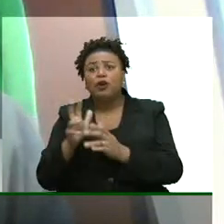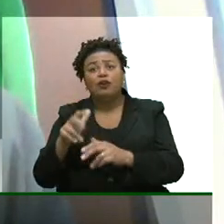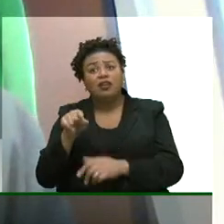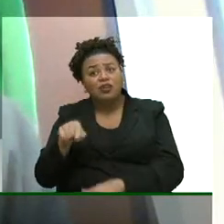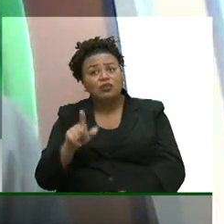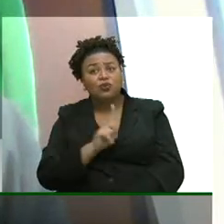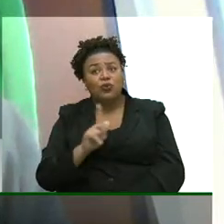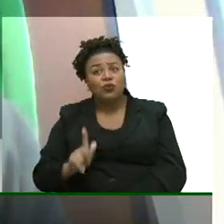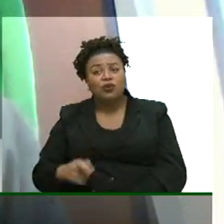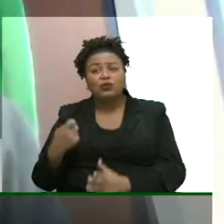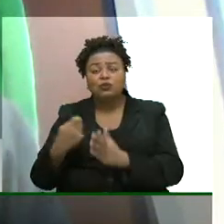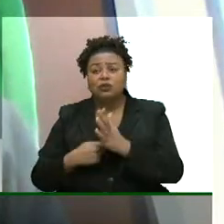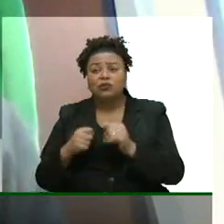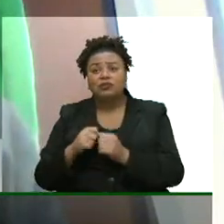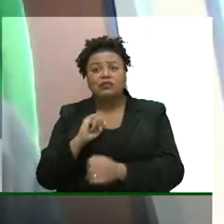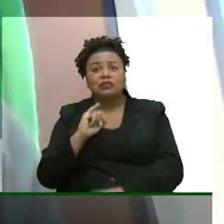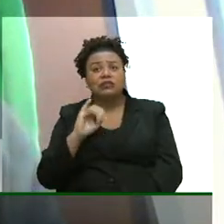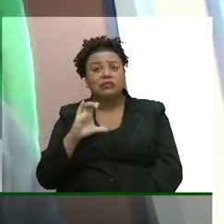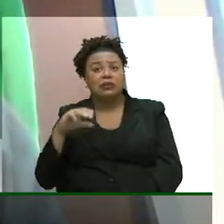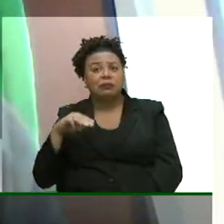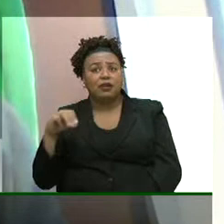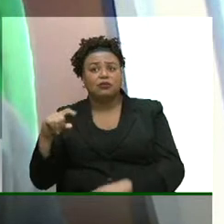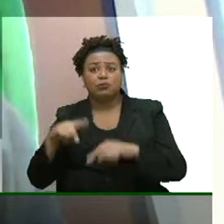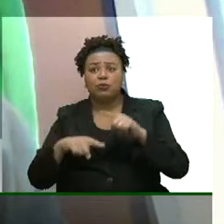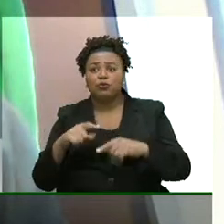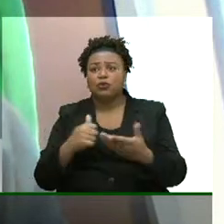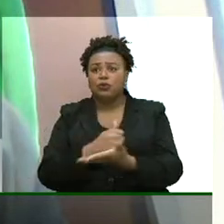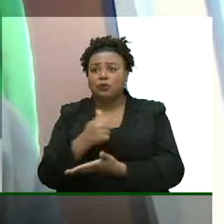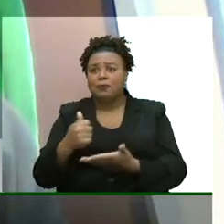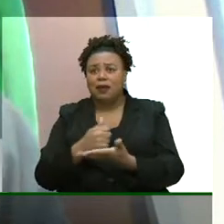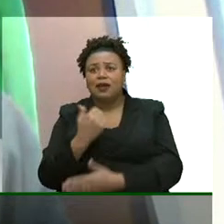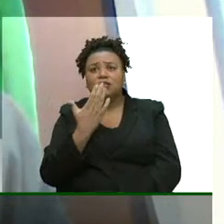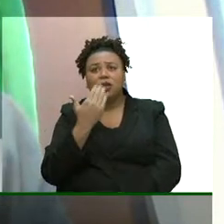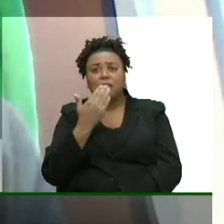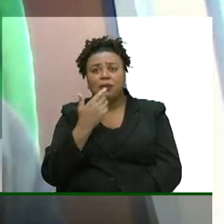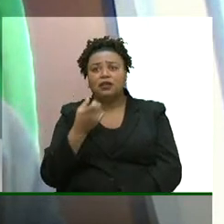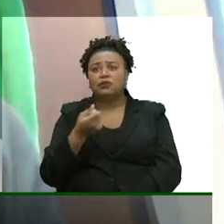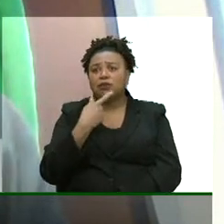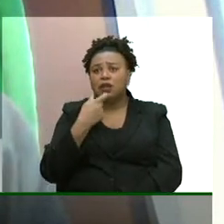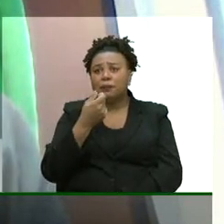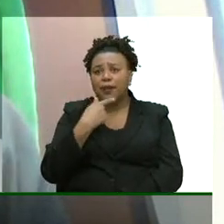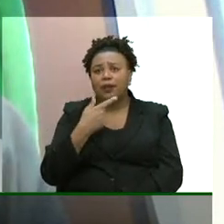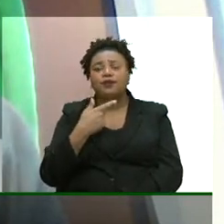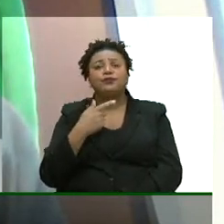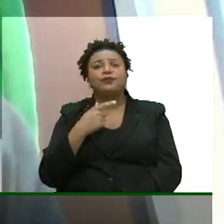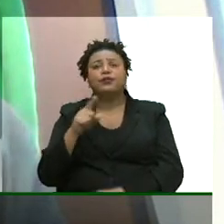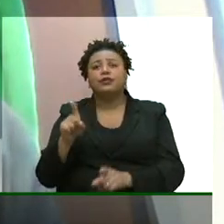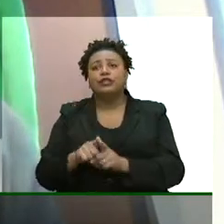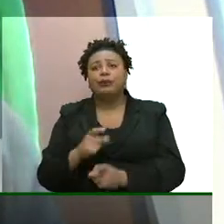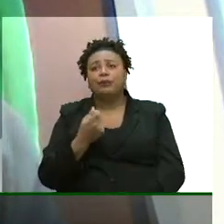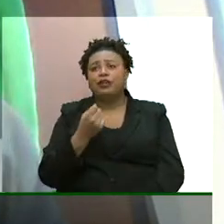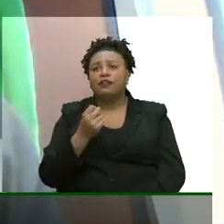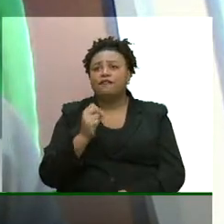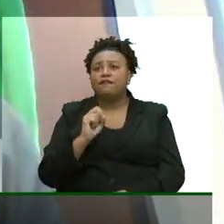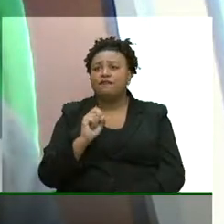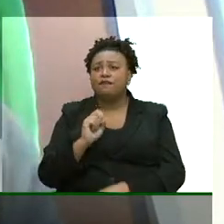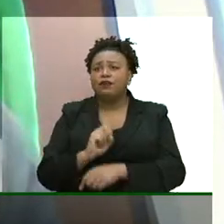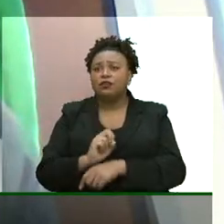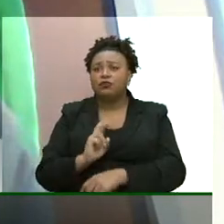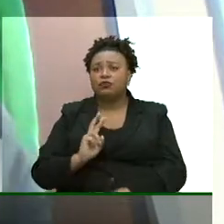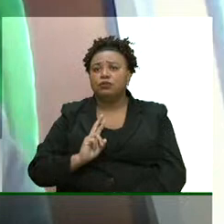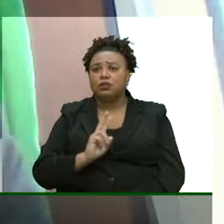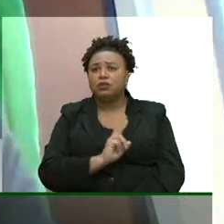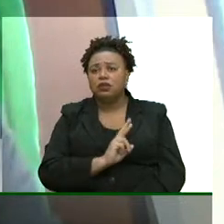fazer, aumentando o ICMS sobre cesta básica de alimentos e medicamentos, sobre hortifruti e canjeiro, sobre ovos, sobre